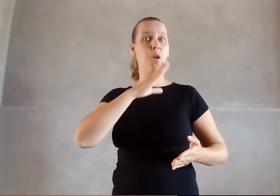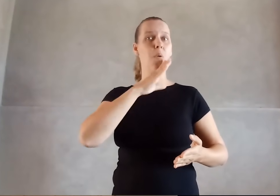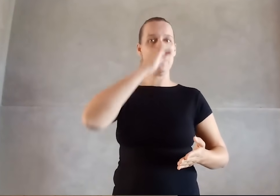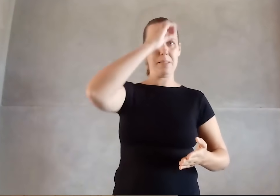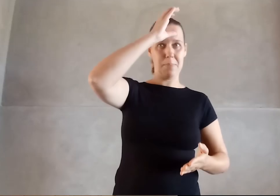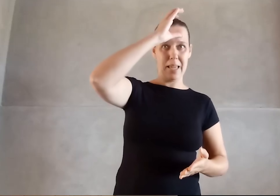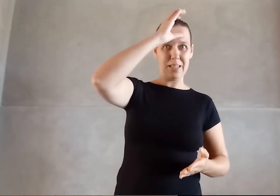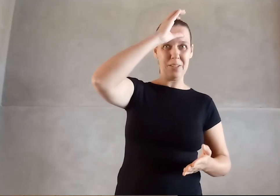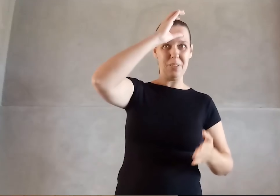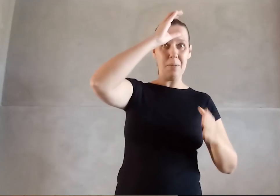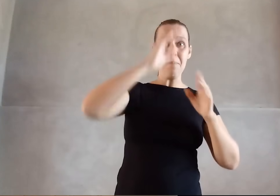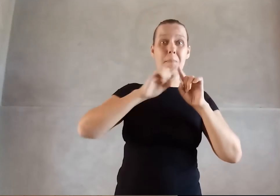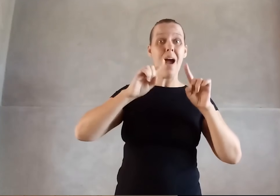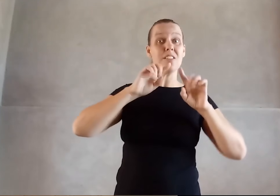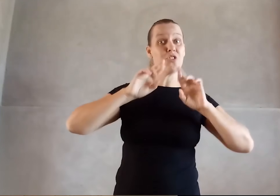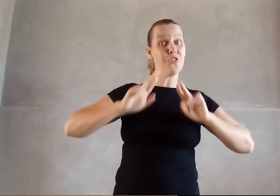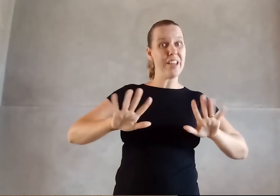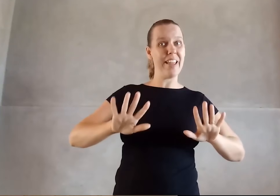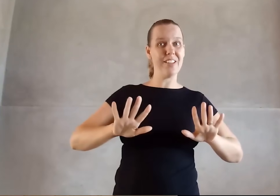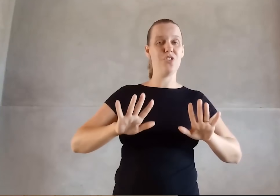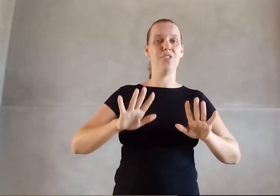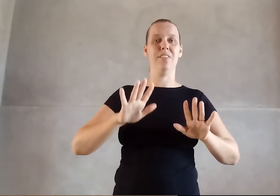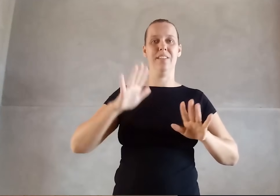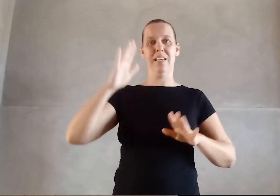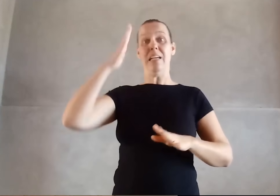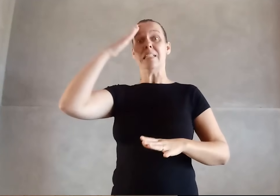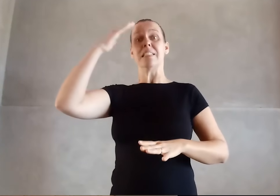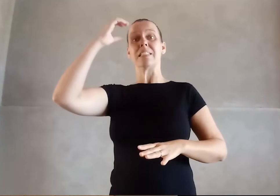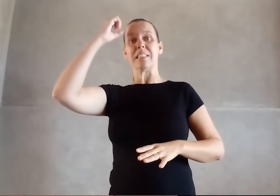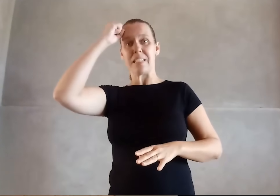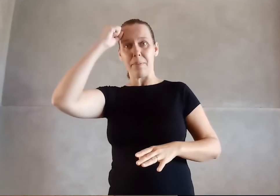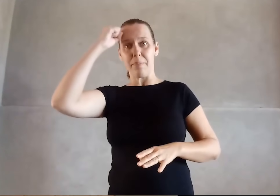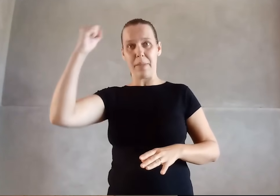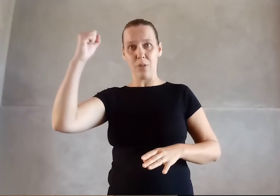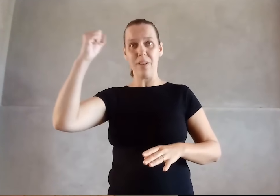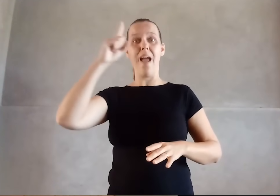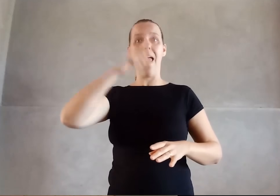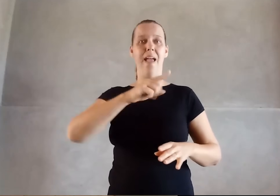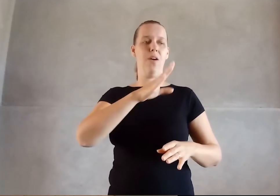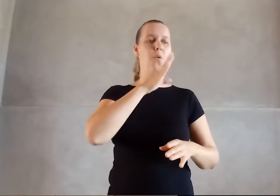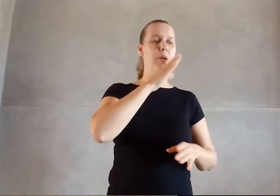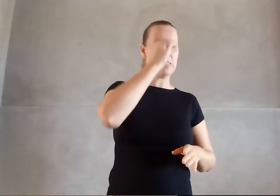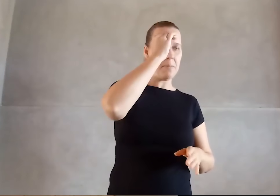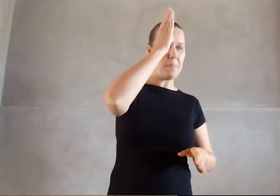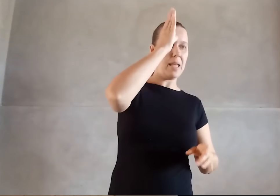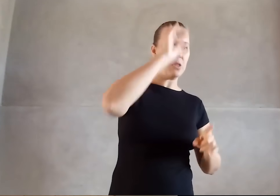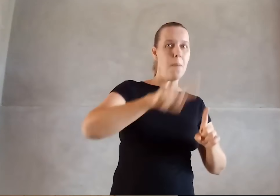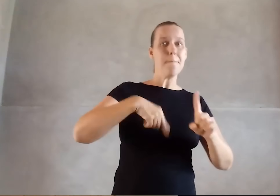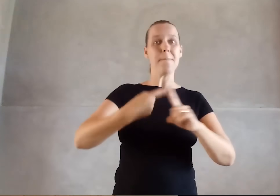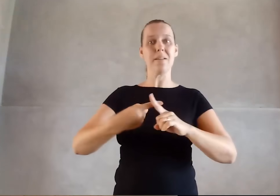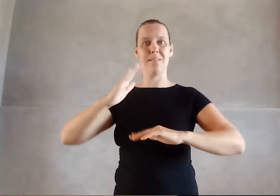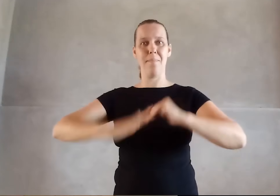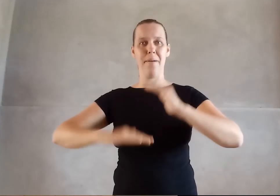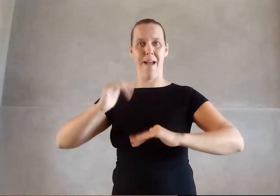a sabedoria, ela começa pelo conhecimento, mas a sabedoria não é o conhecimento. Na verdade, a sabedoria é